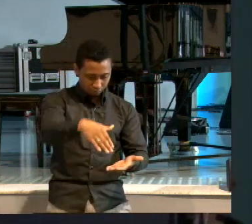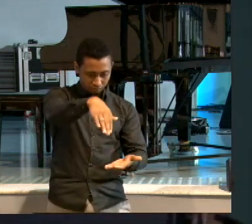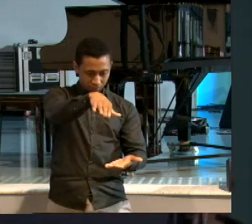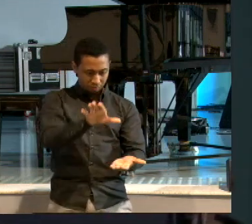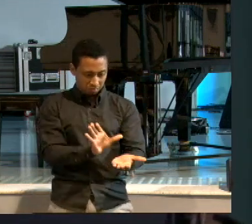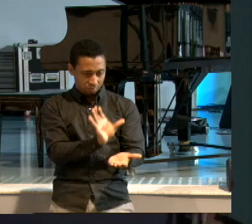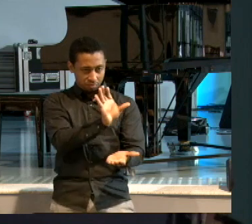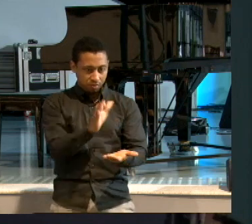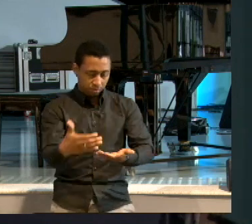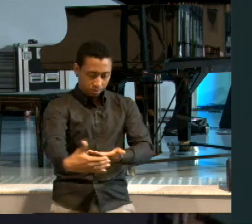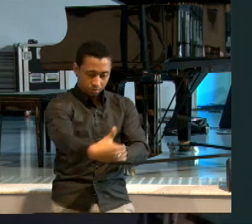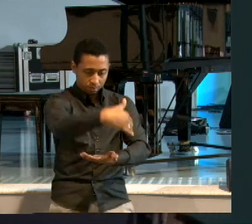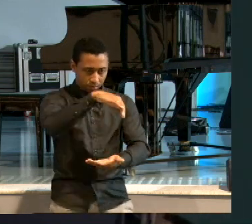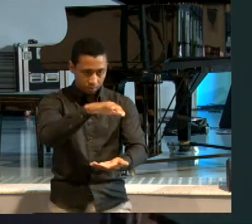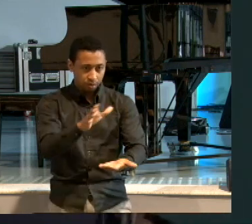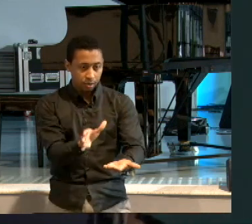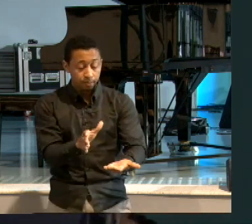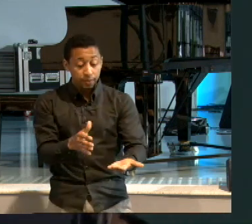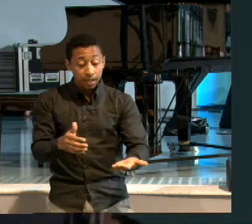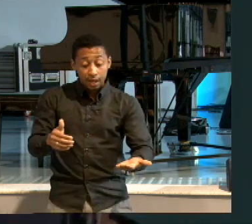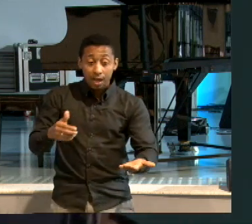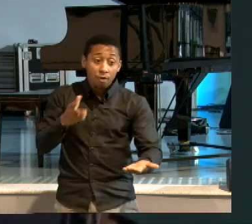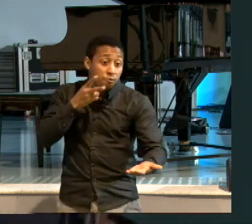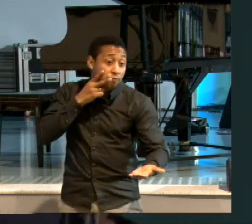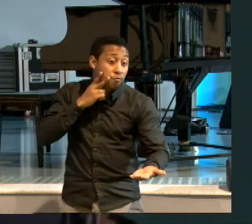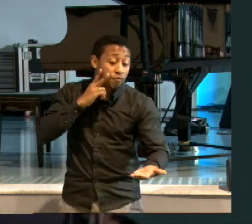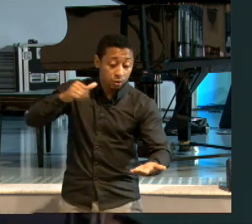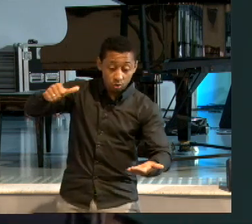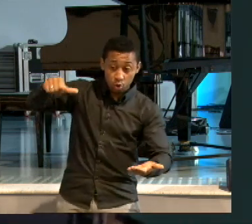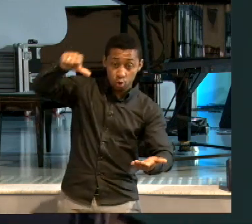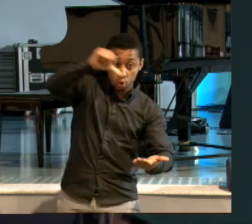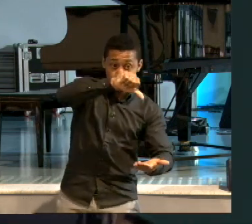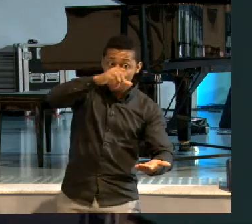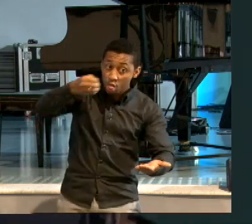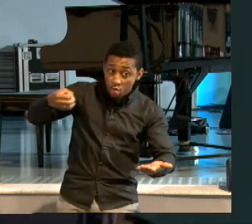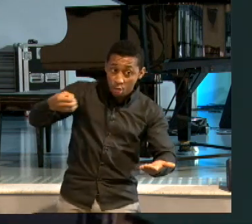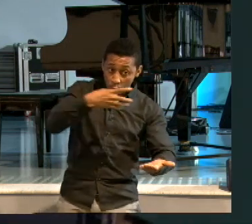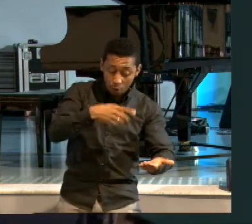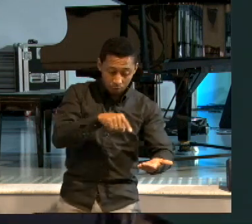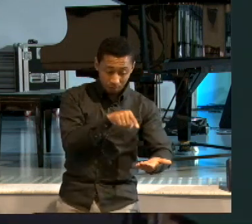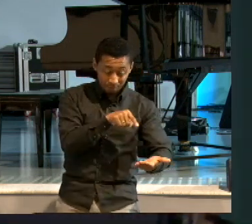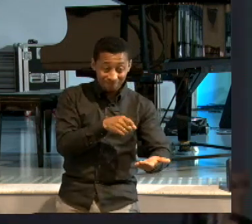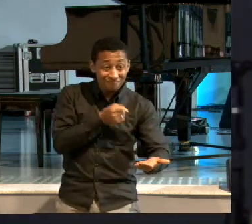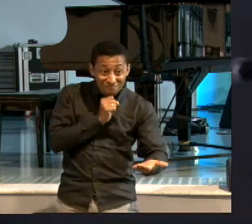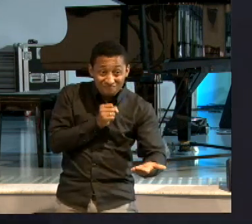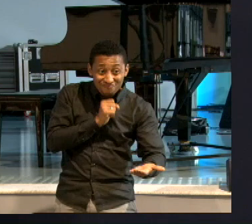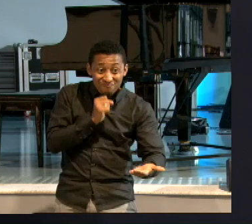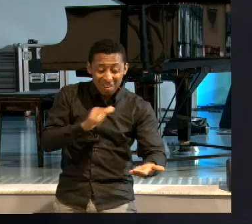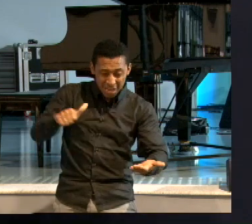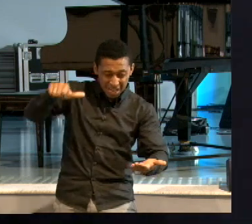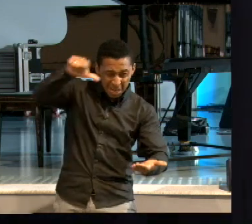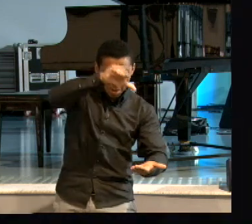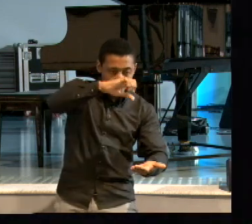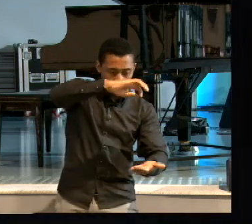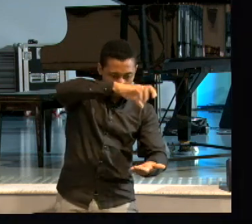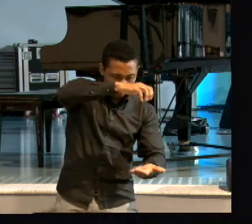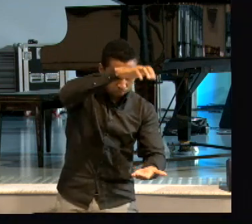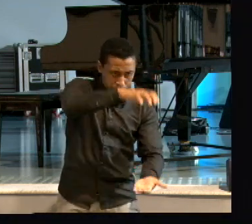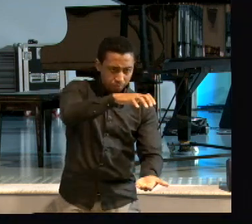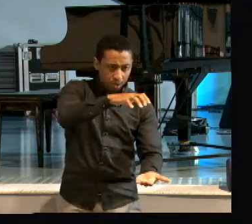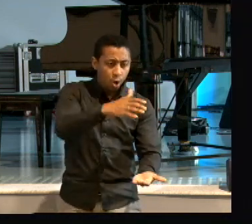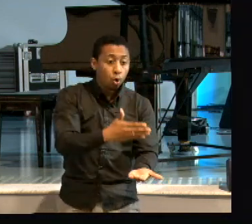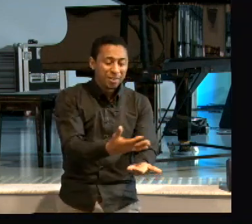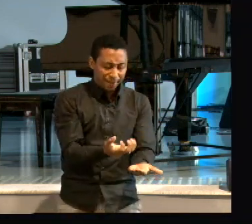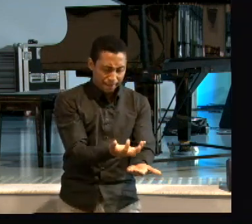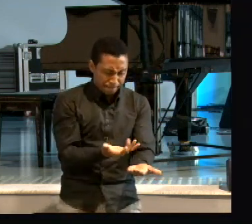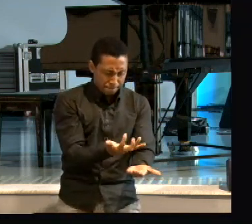com aquele couro. Quando ele era colocado, o vinho novo, e a fermentação começava, aquela bolsa ia pegar uma pressão enorme. E se